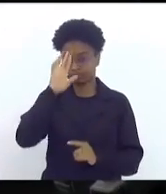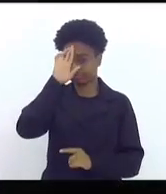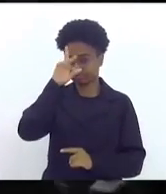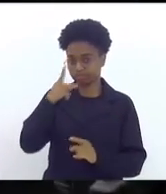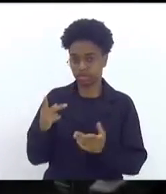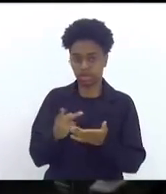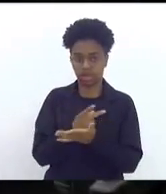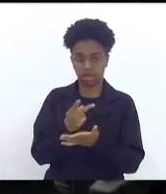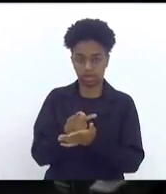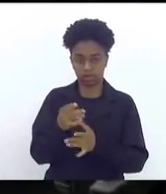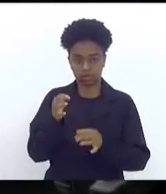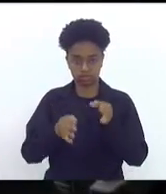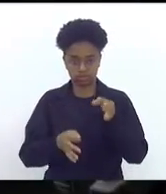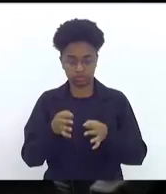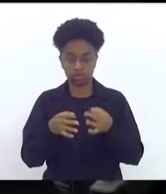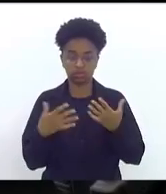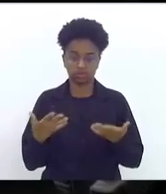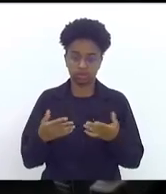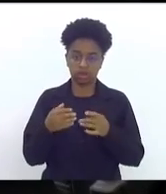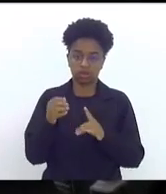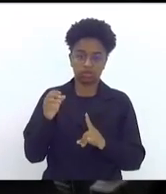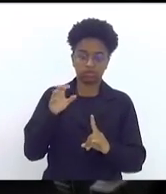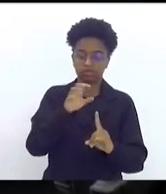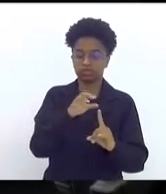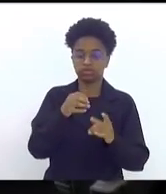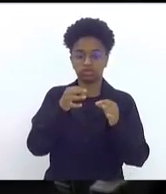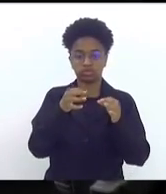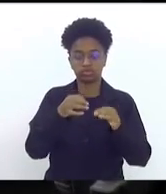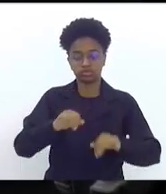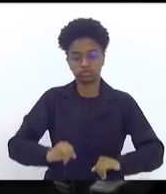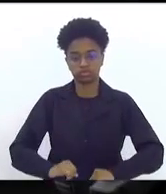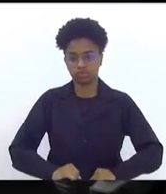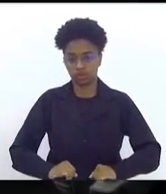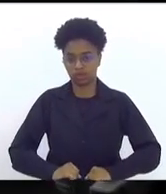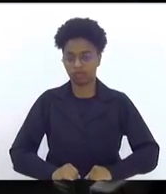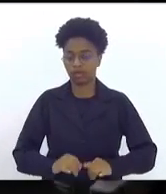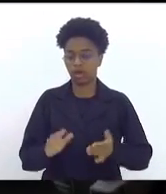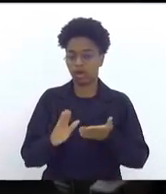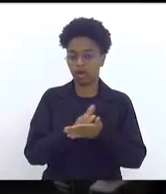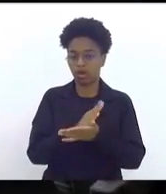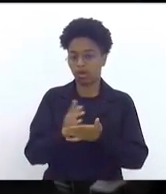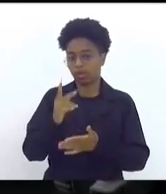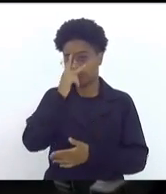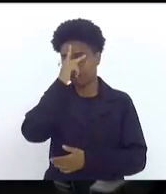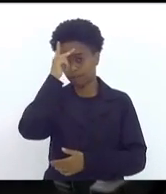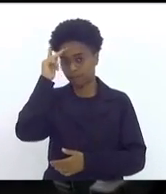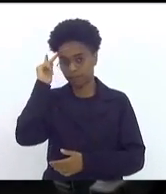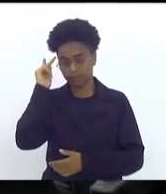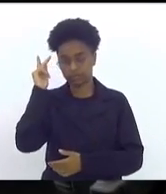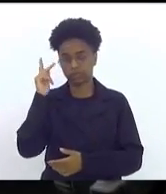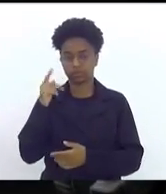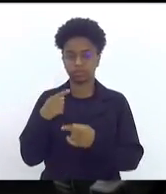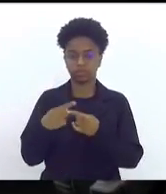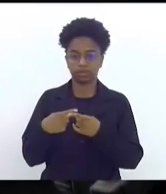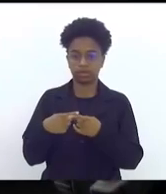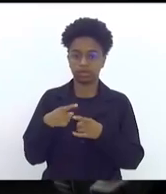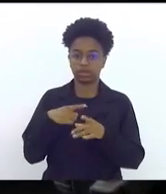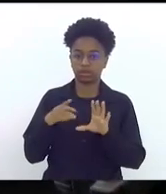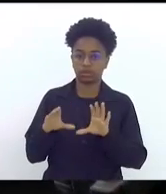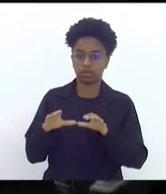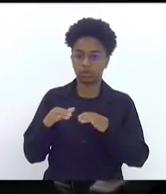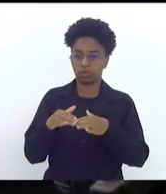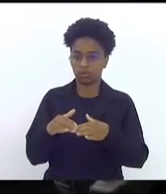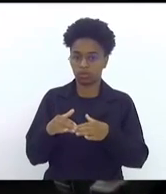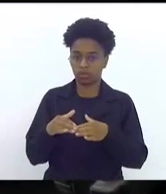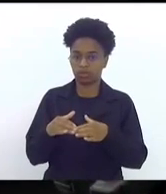judiciário, causa de sofrimento desnecessário e injusto a determinadas pessoas, que não raro esse grupo de pessoas é um